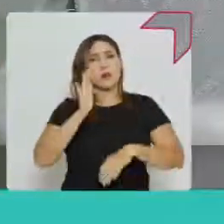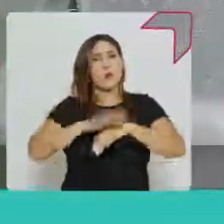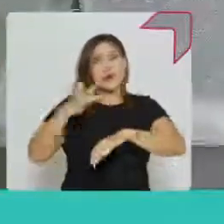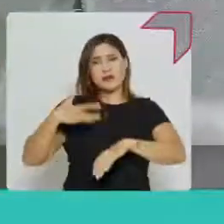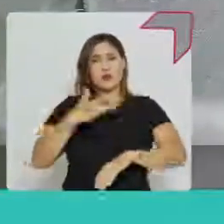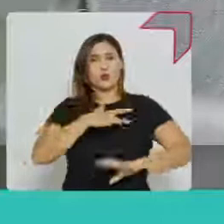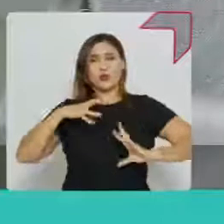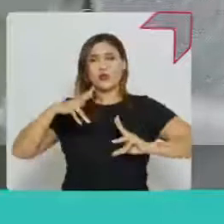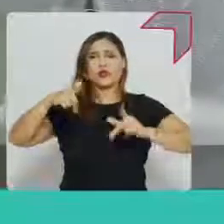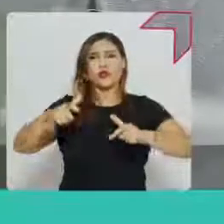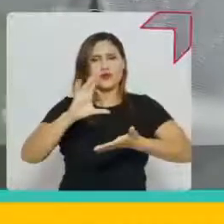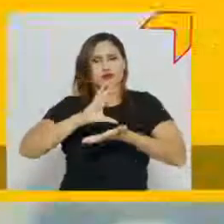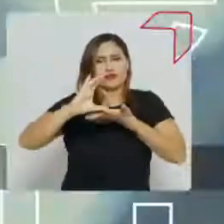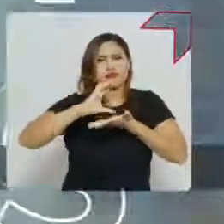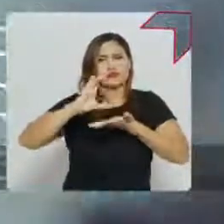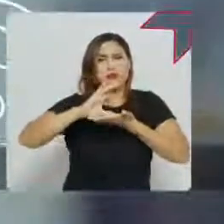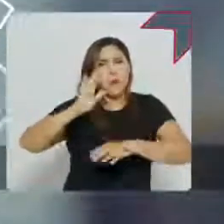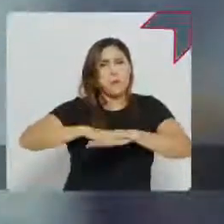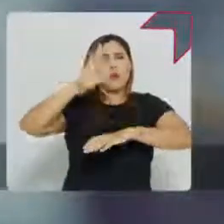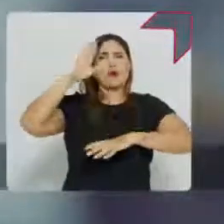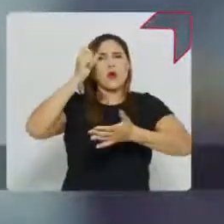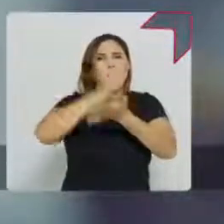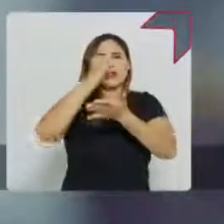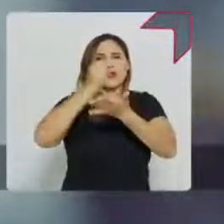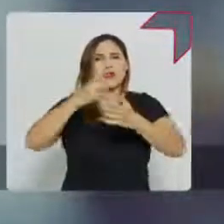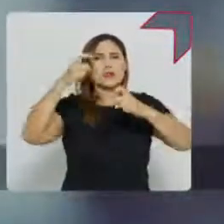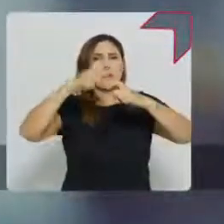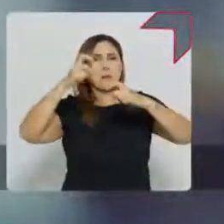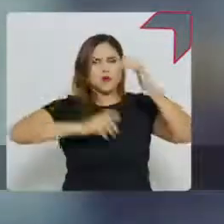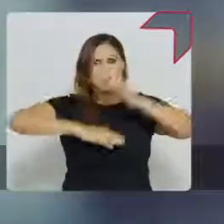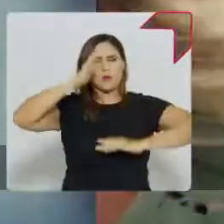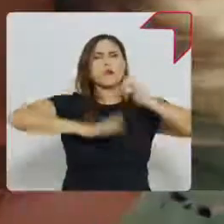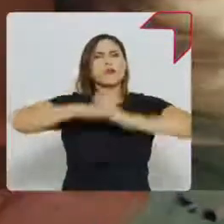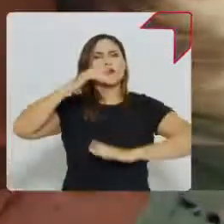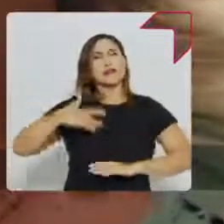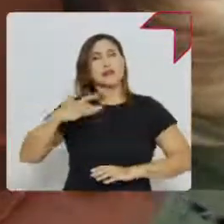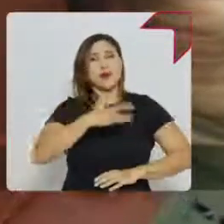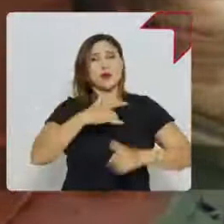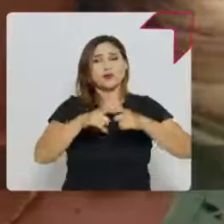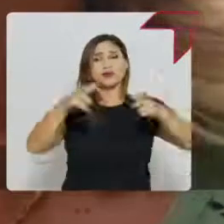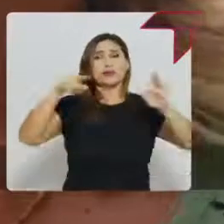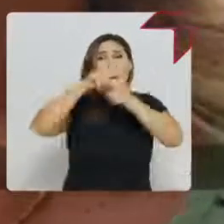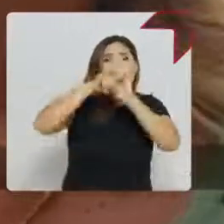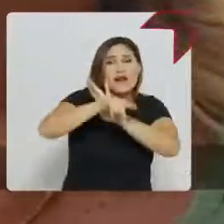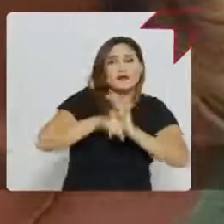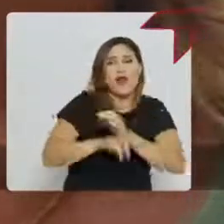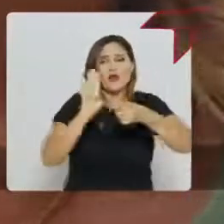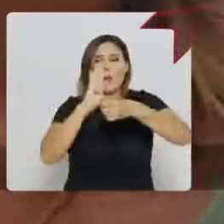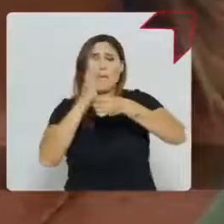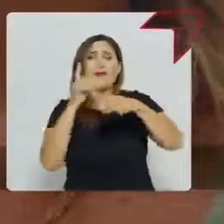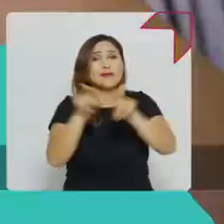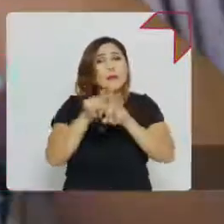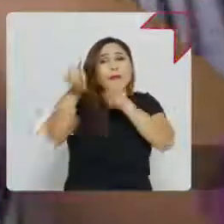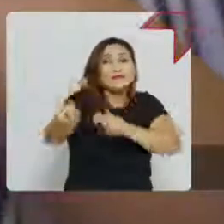vai aumentar os investimentos na atenção básica, com a contratação de mais médicos e profissionais da saúde, ampliando o atendimento nos bairros e